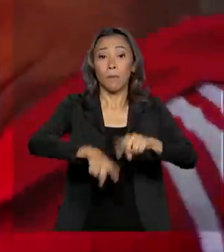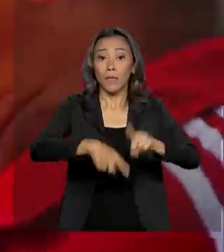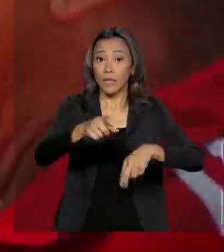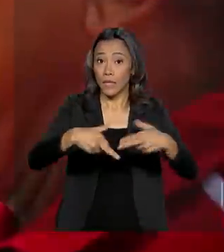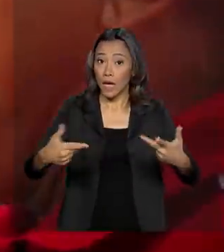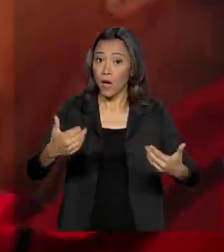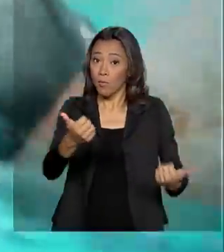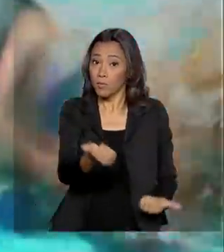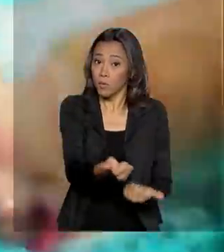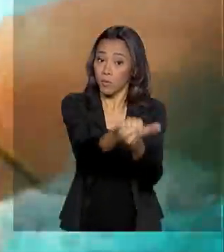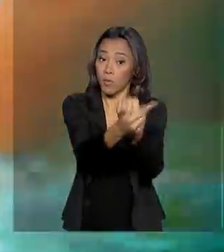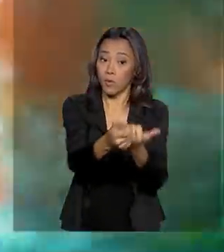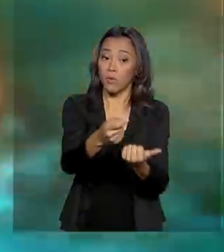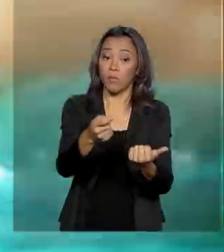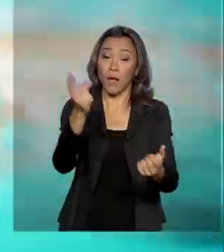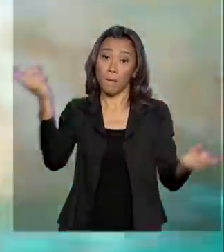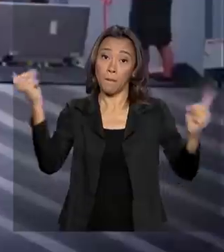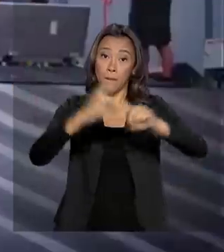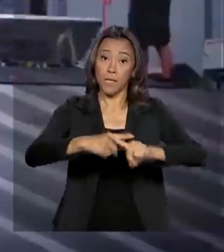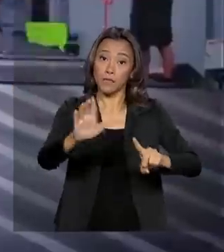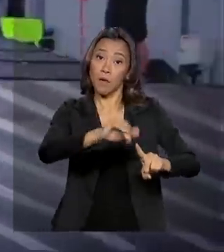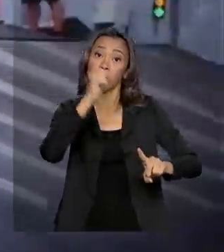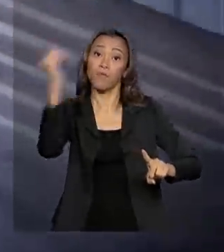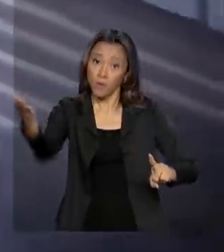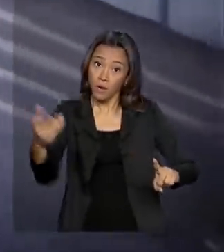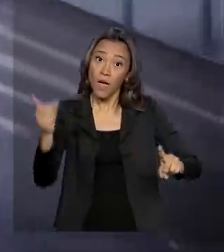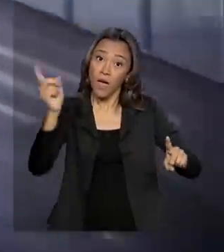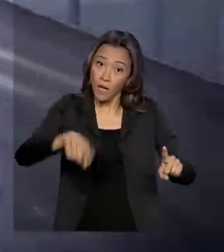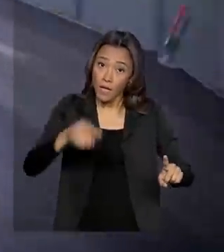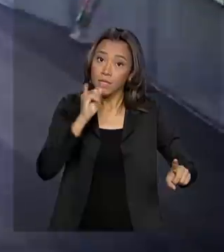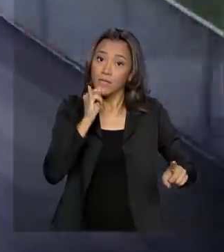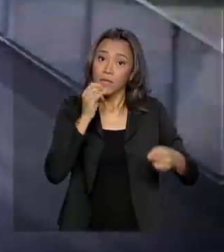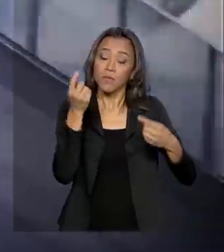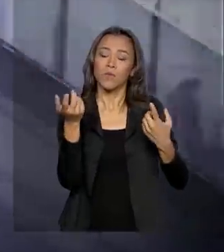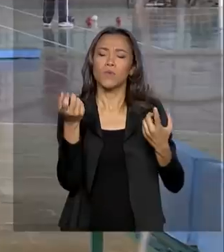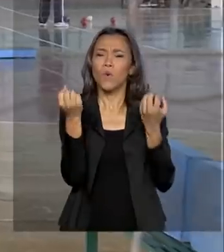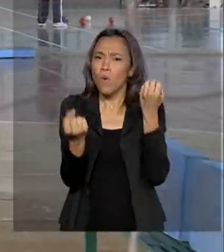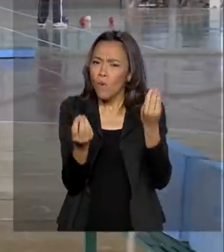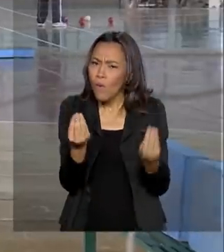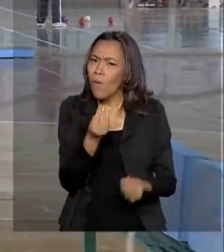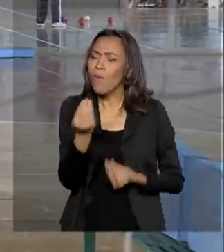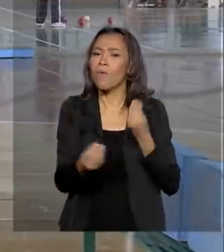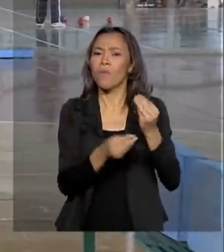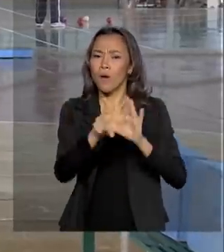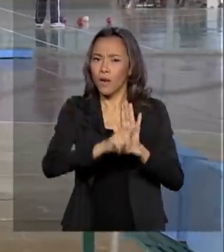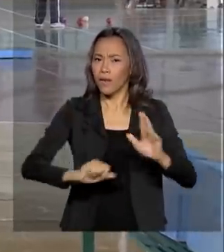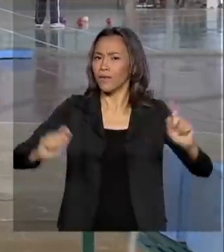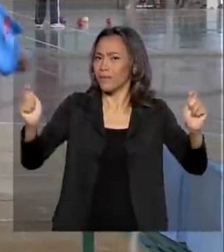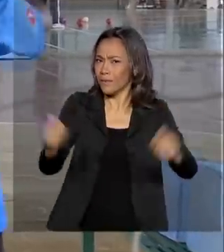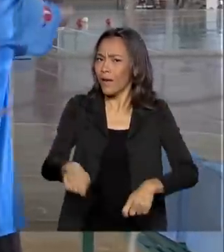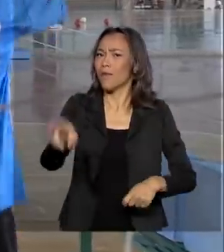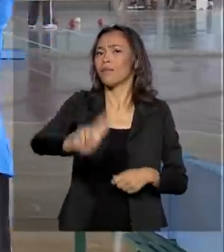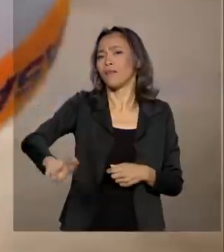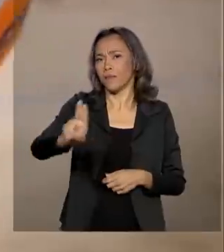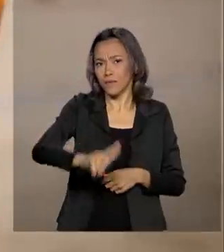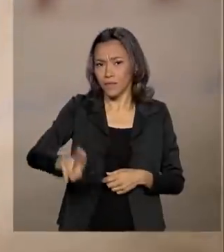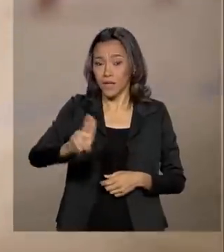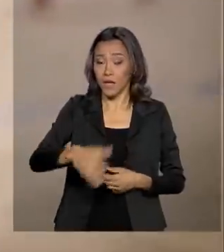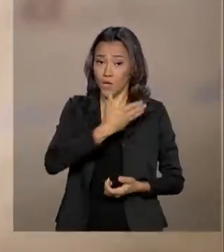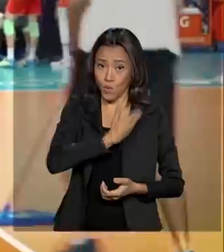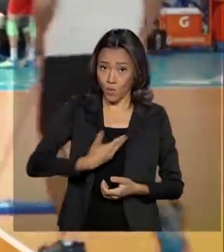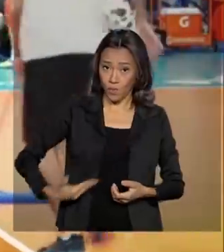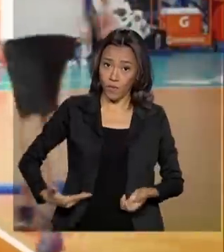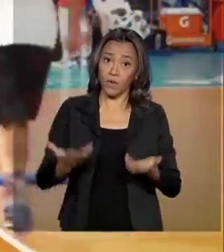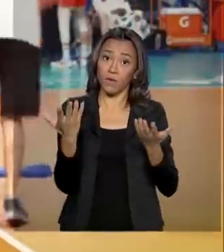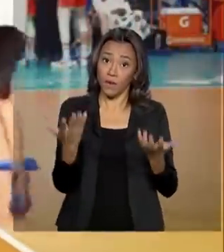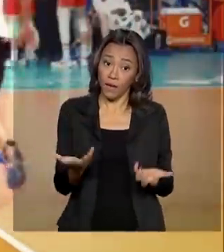competições no exterior são alguns exemplos de como a lei pode ser aplicada e o governo quer democratizar